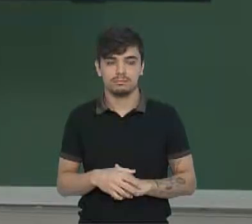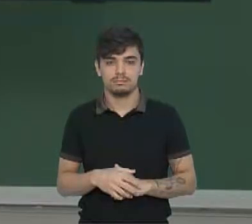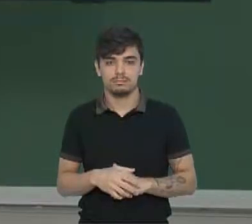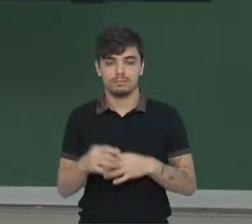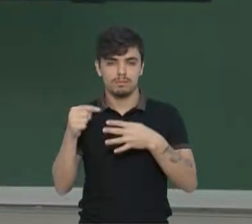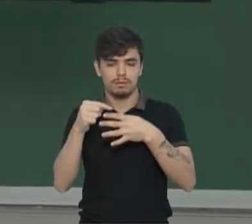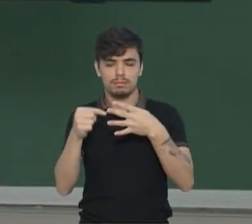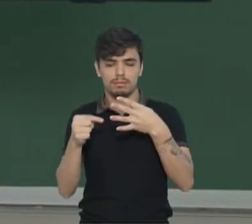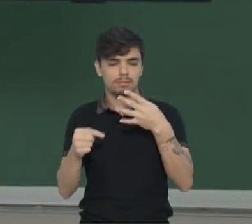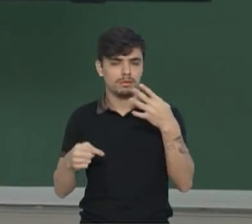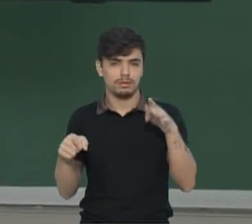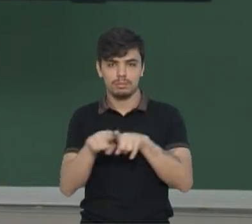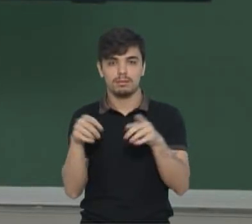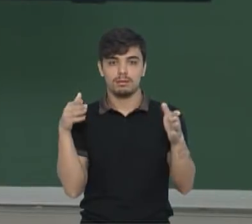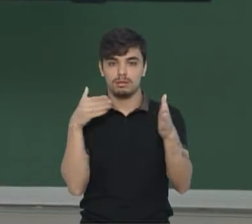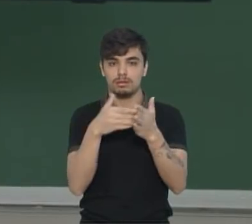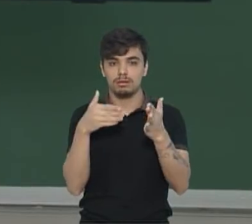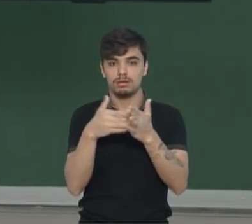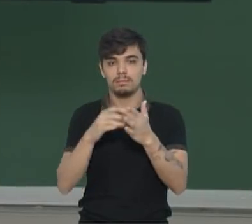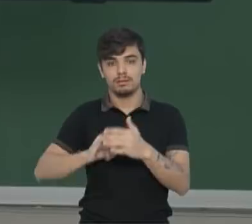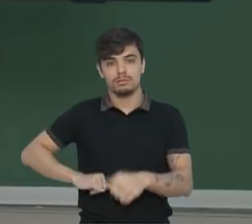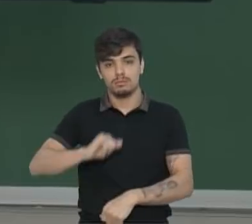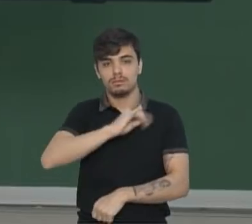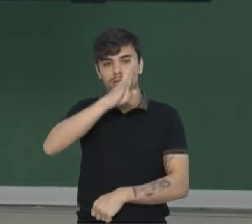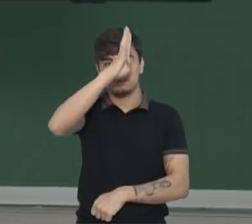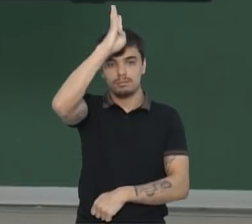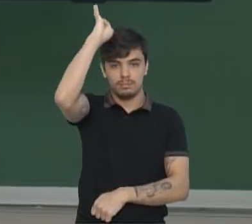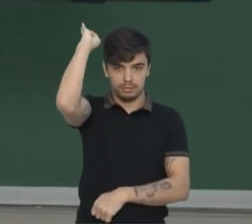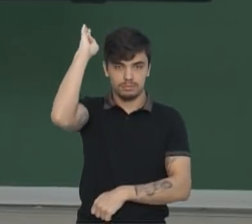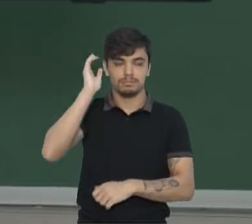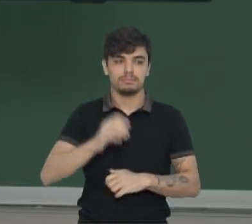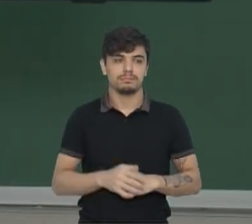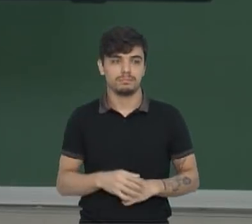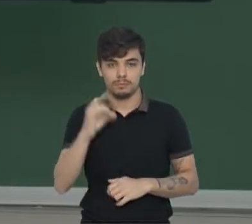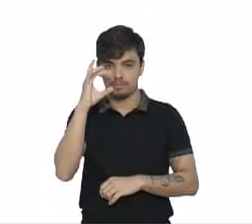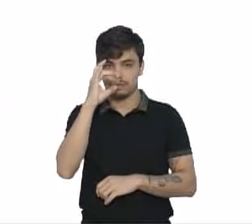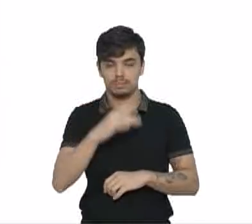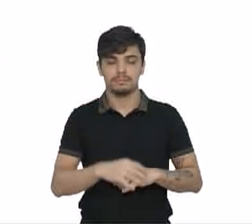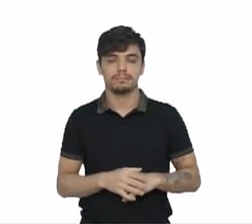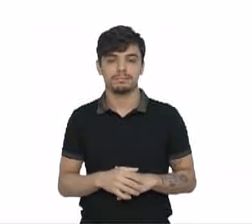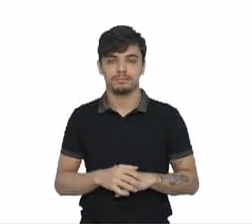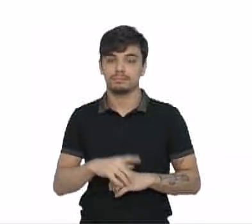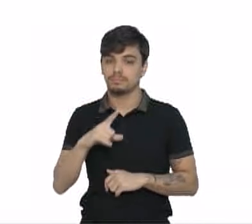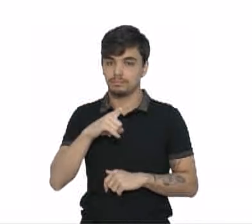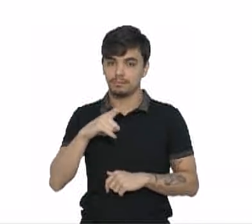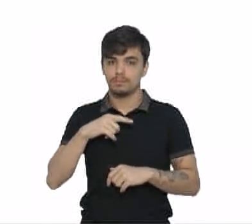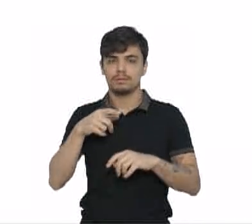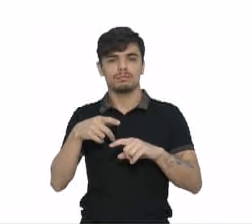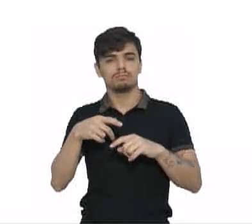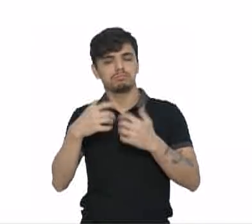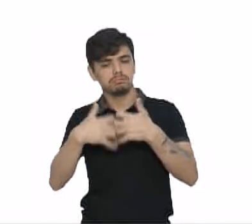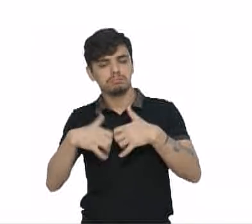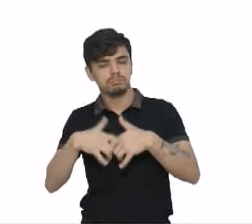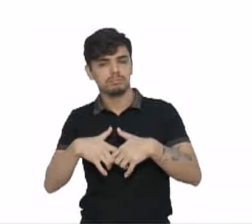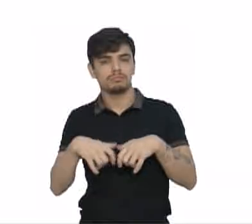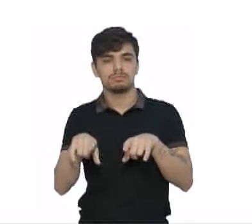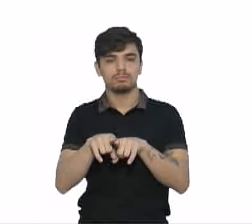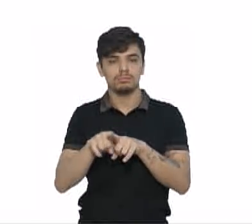Império Romano do Oriente. E aqui, em verdinho, é os limites, né? Então aqui a gente tem a configuração. E aqui, né, o reino